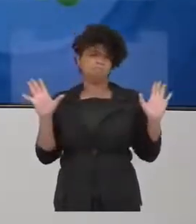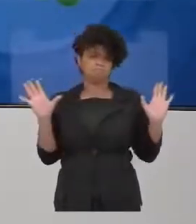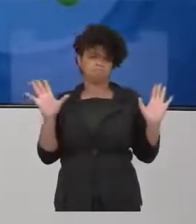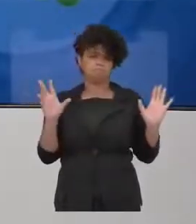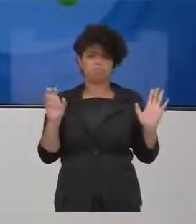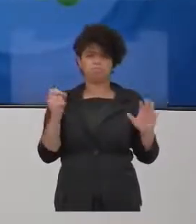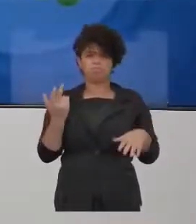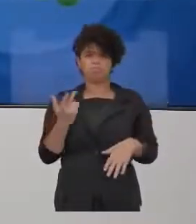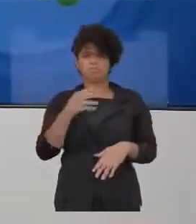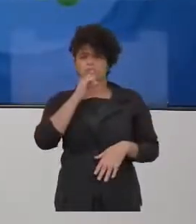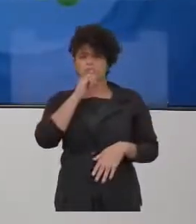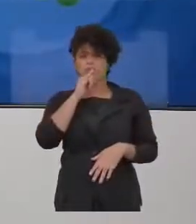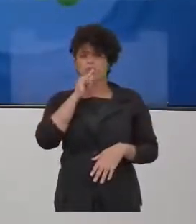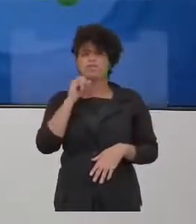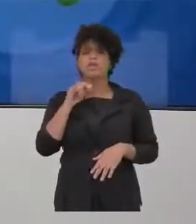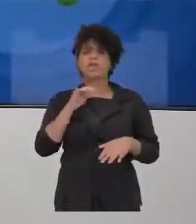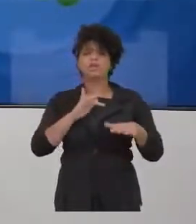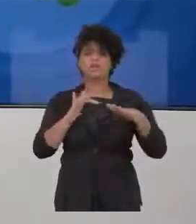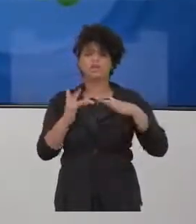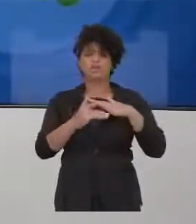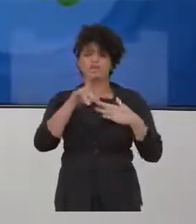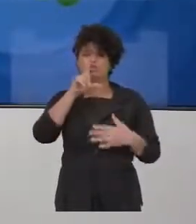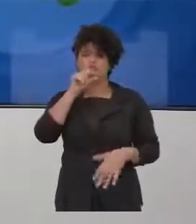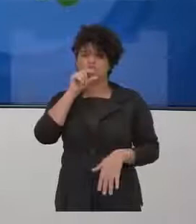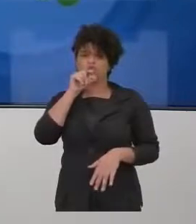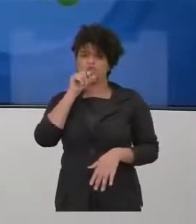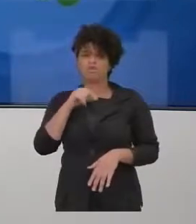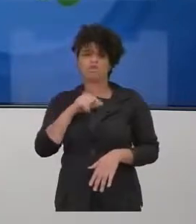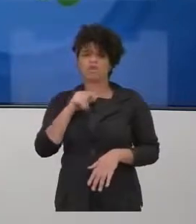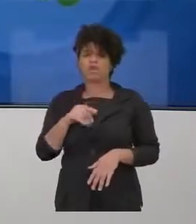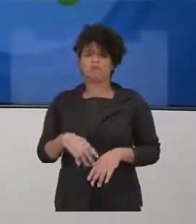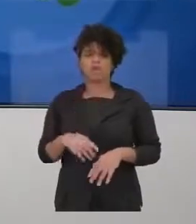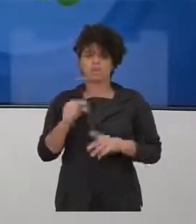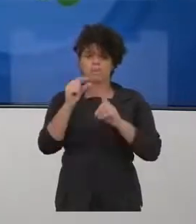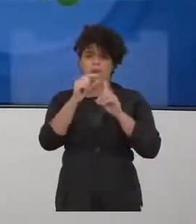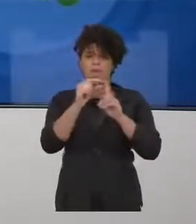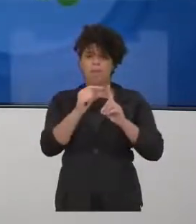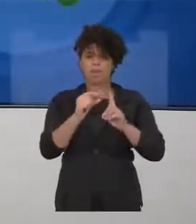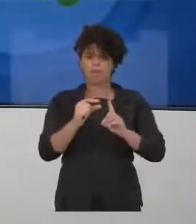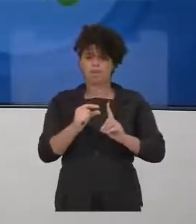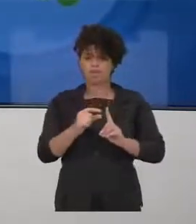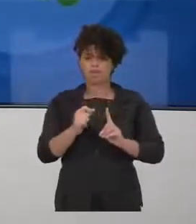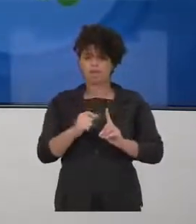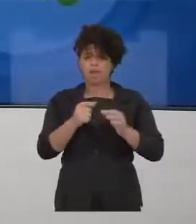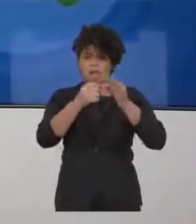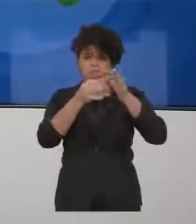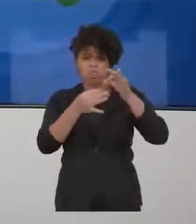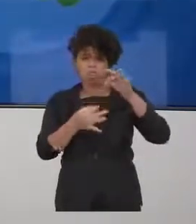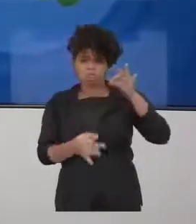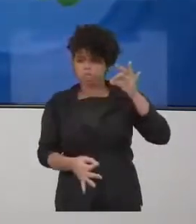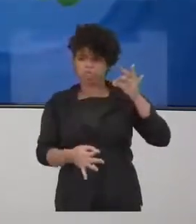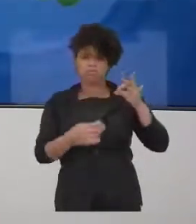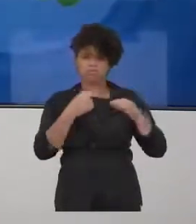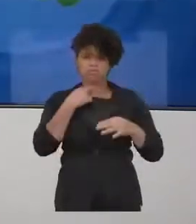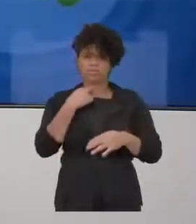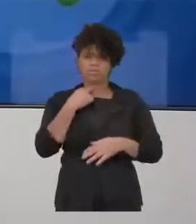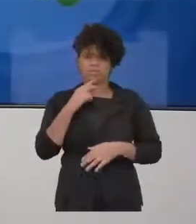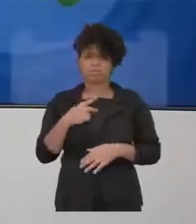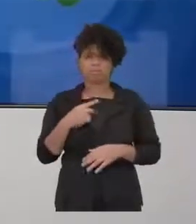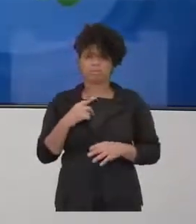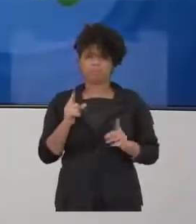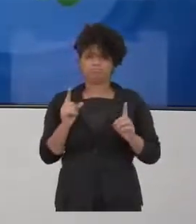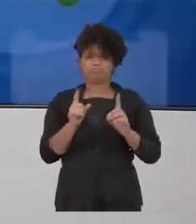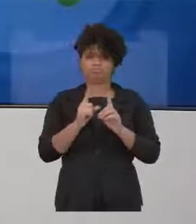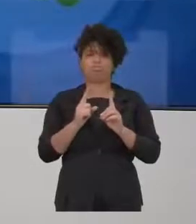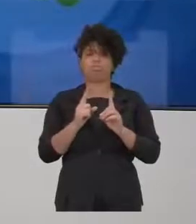Redes como o Twitter, são poucos caracteres, você coloca poucas palavras, porque lá não tem o espaço de uma coisa que aí sim é